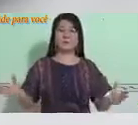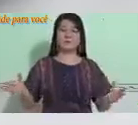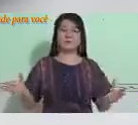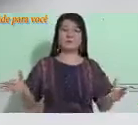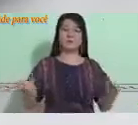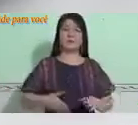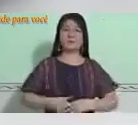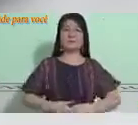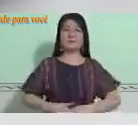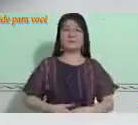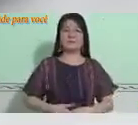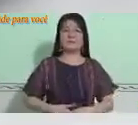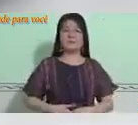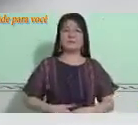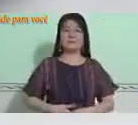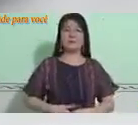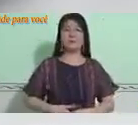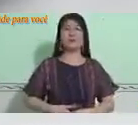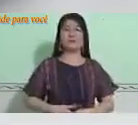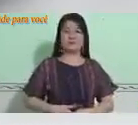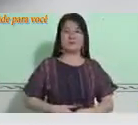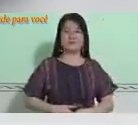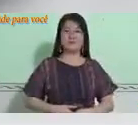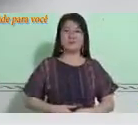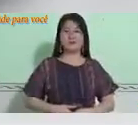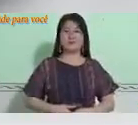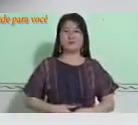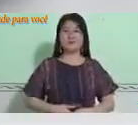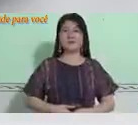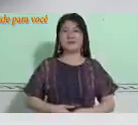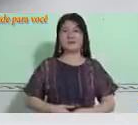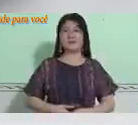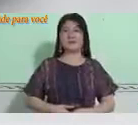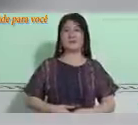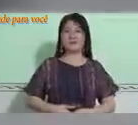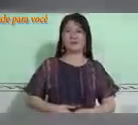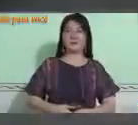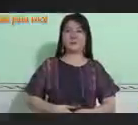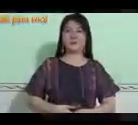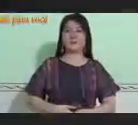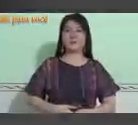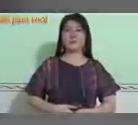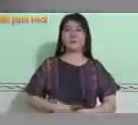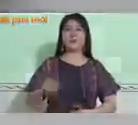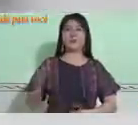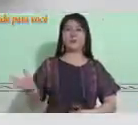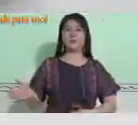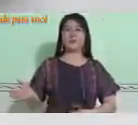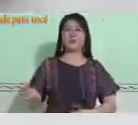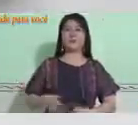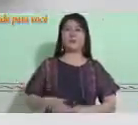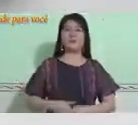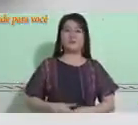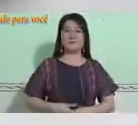corpo, vírgula, que devem ser lembradas sempre que as causas mais comuns não forem encontradas, vírgula, como deficiências de vitaminas